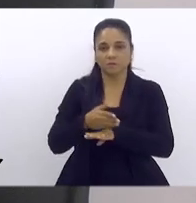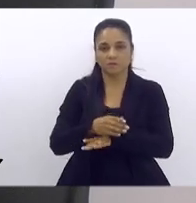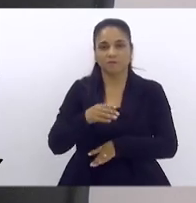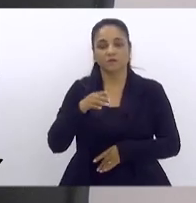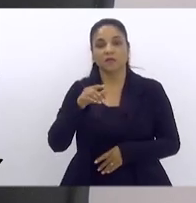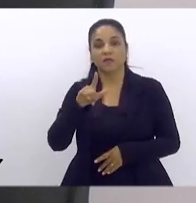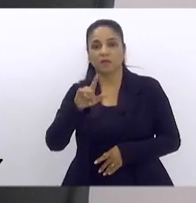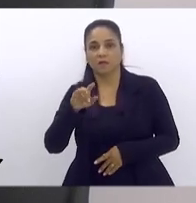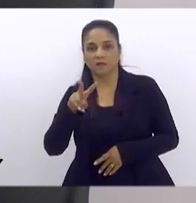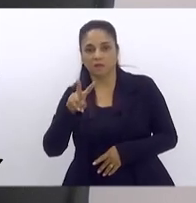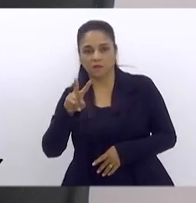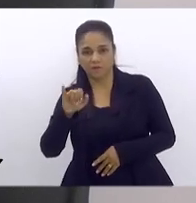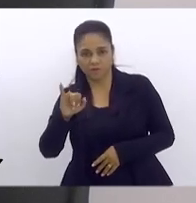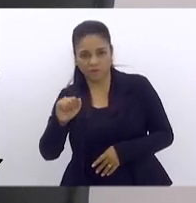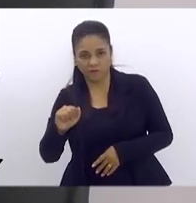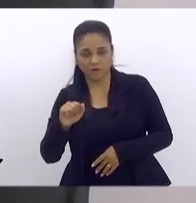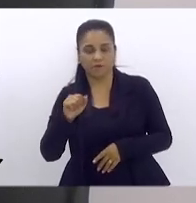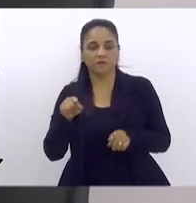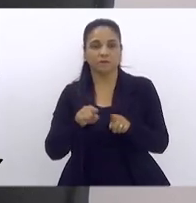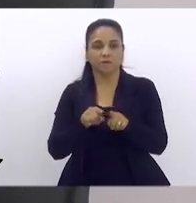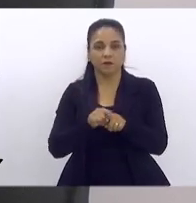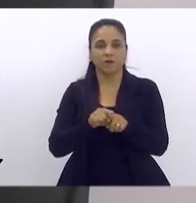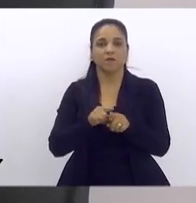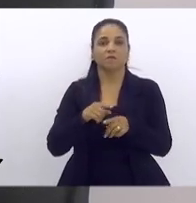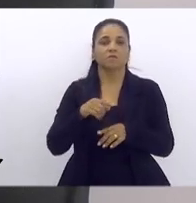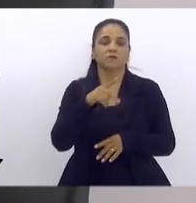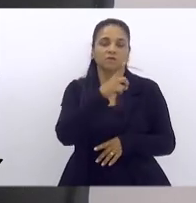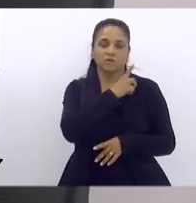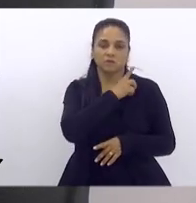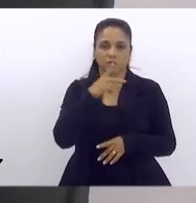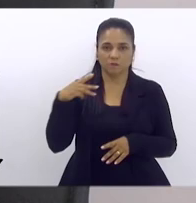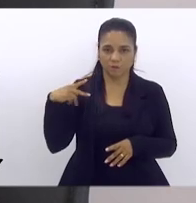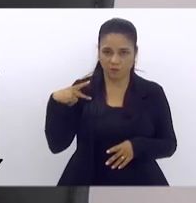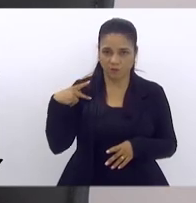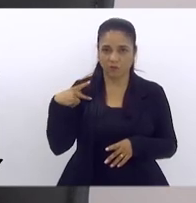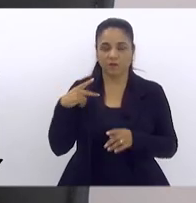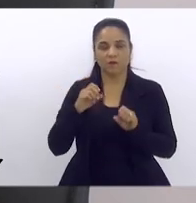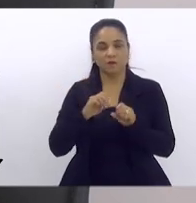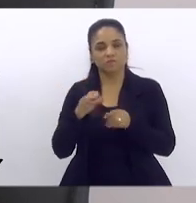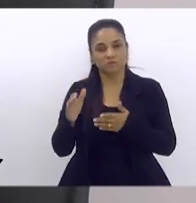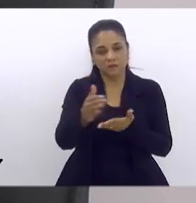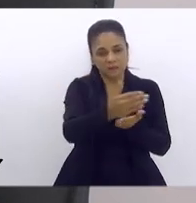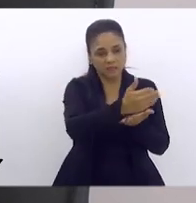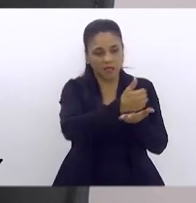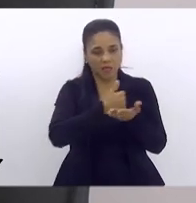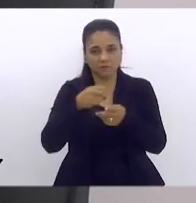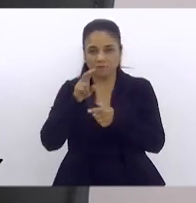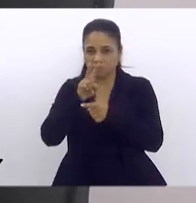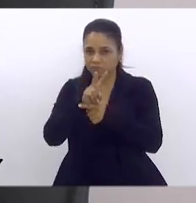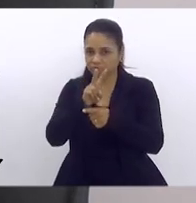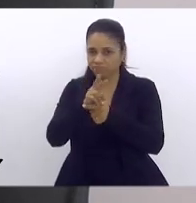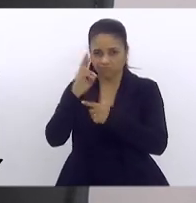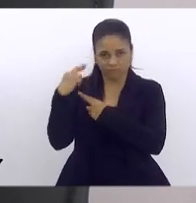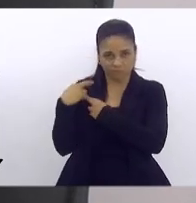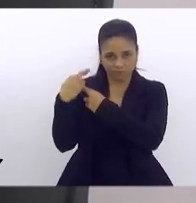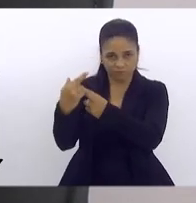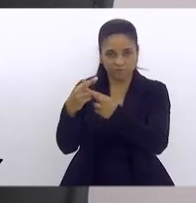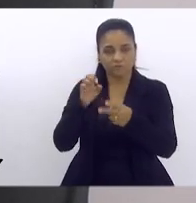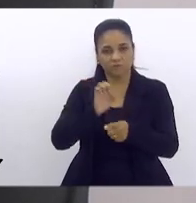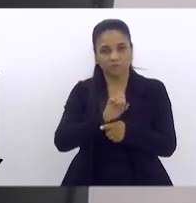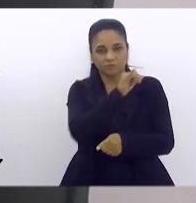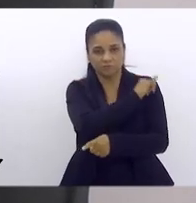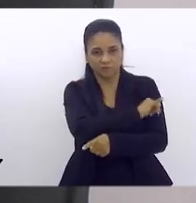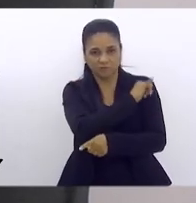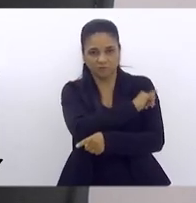Correia Batista Guimarães defensora pública encarregada da proteção de da Defensoria Pública do Estado do Rio de Janeiro